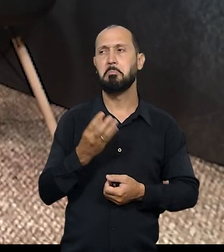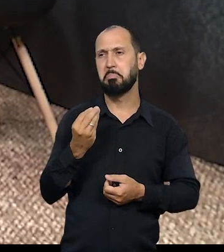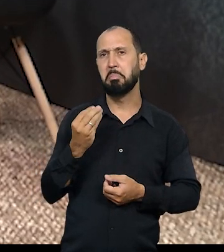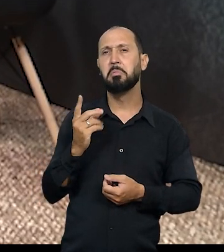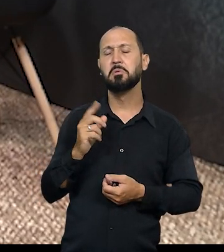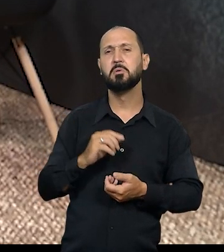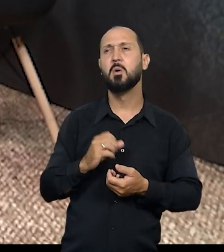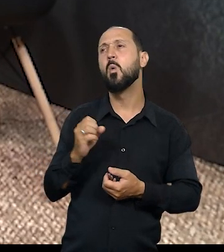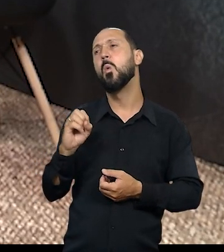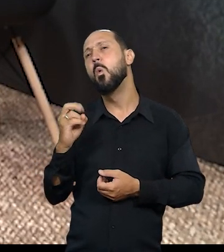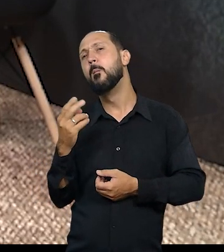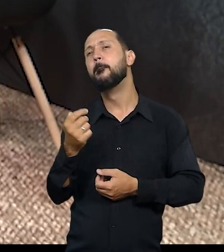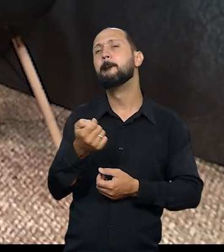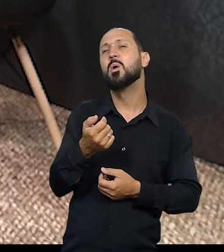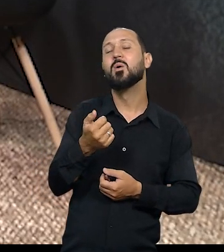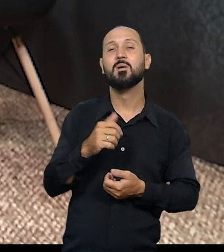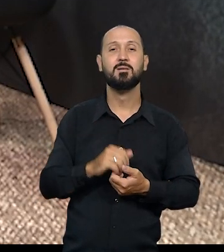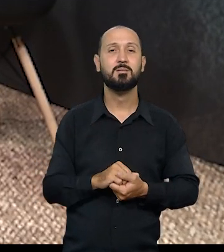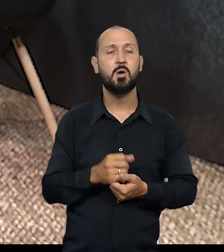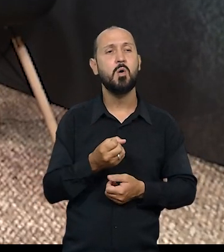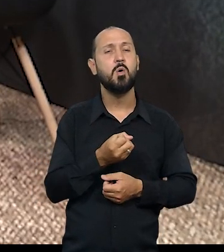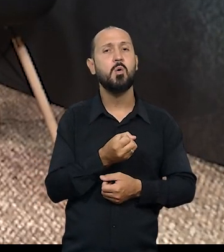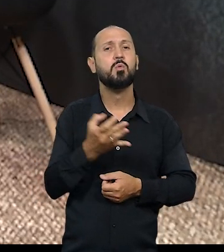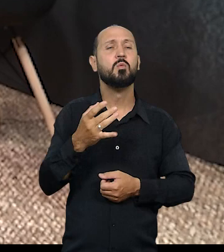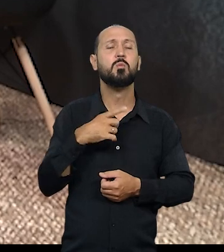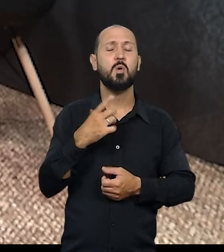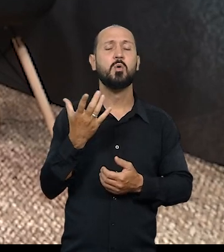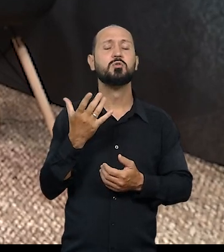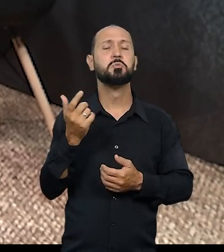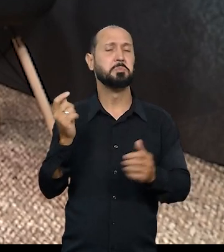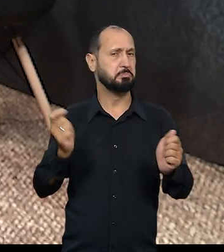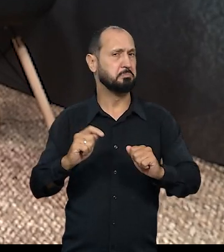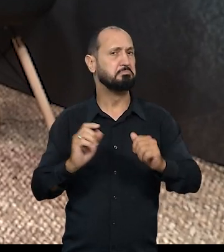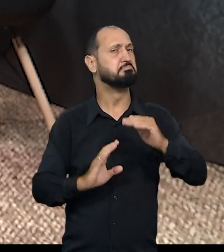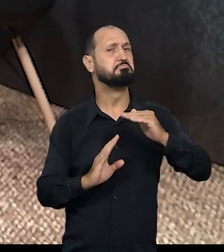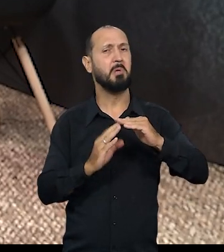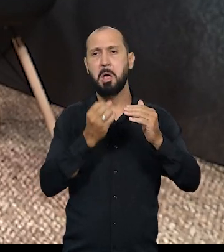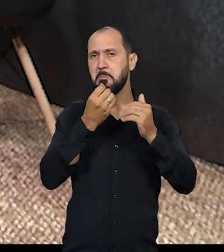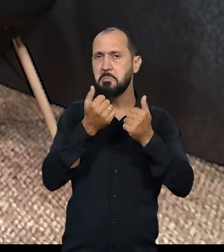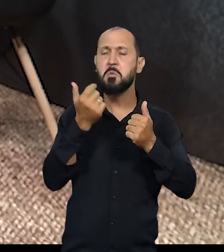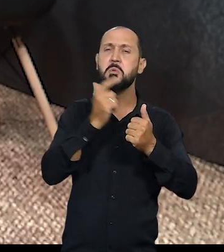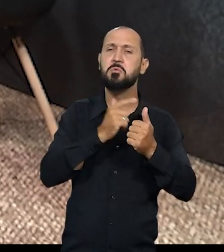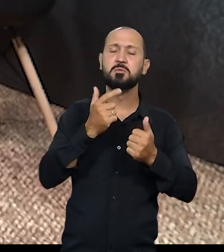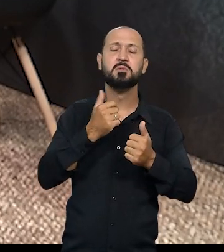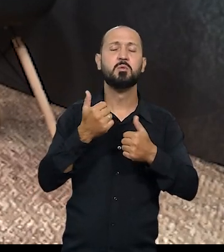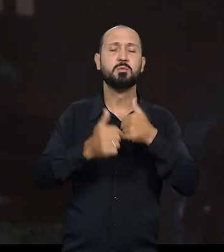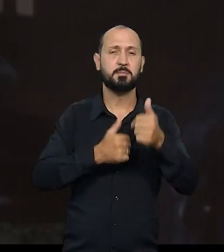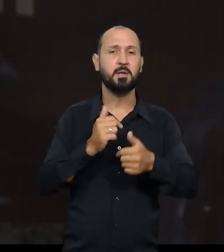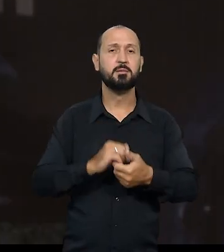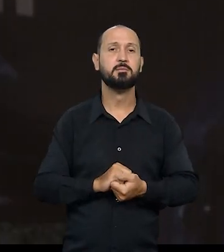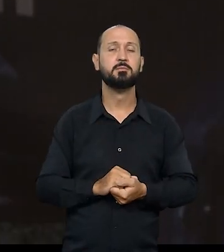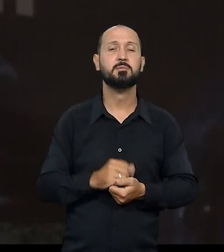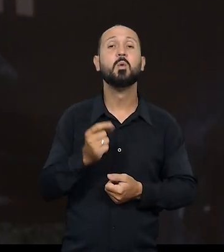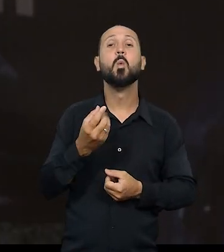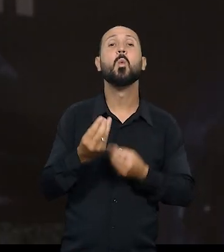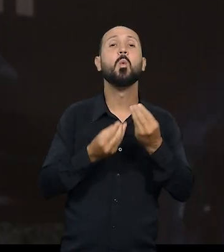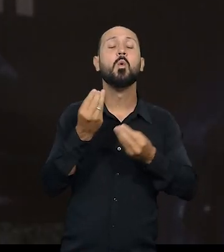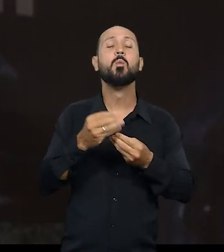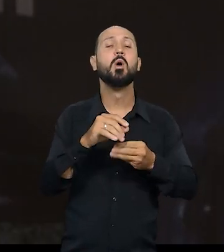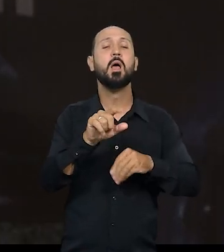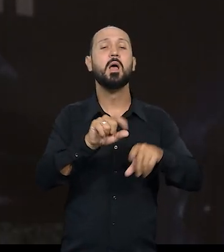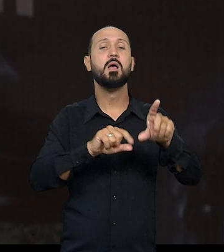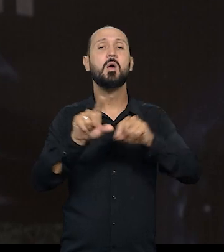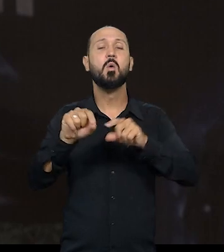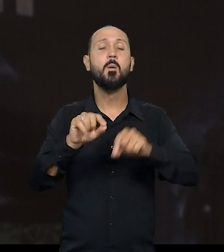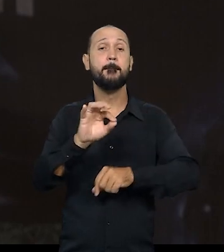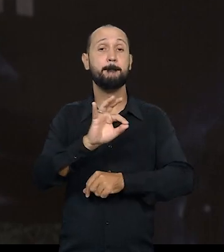Bastante, né? Ou é pouco? É um número suficiente para a gente desenvolver as atividades. Ah, tá. Como que é selecionado,